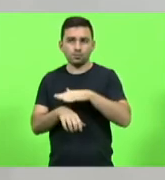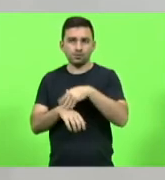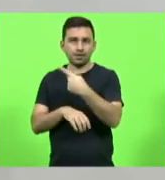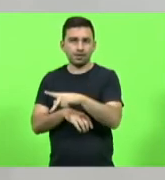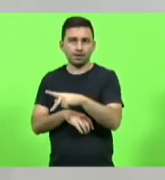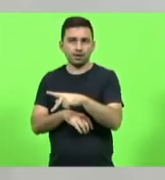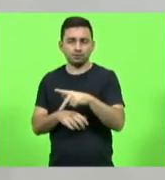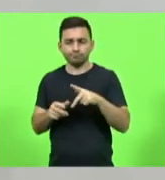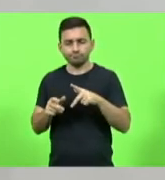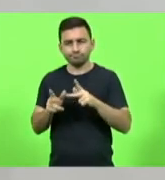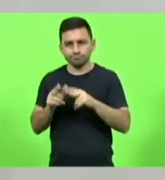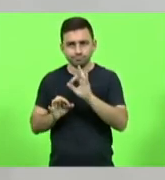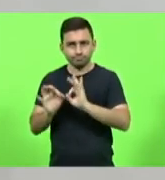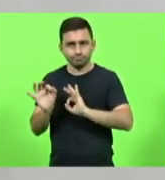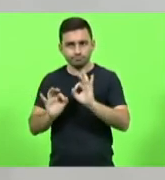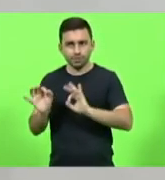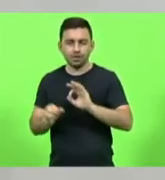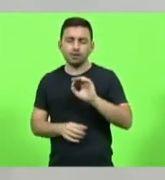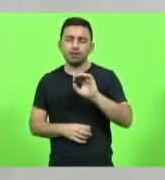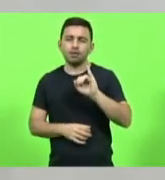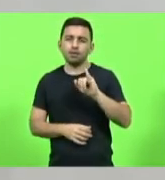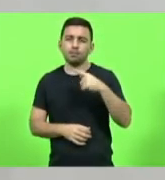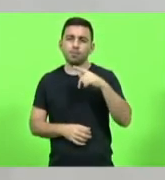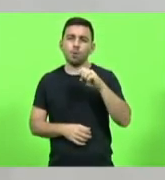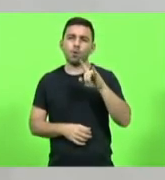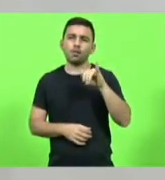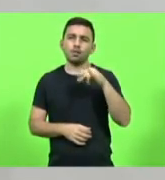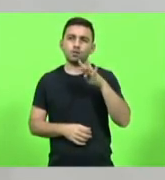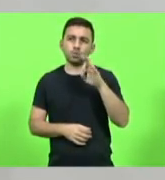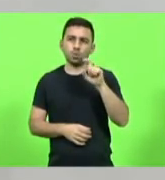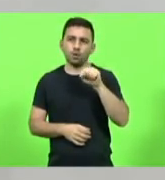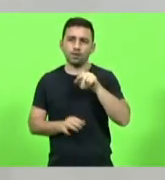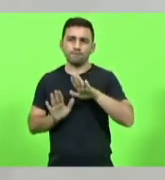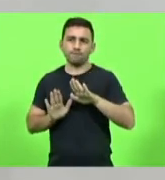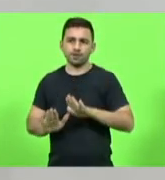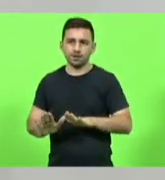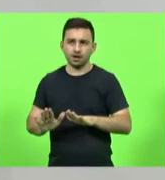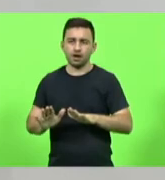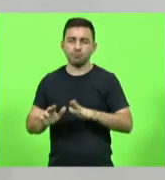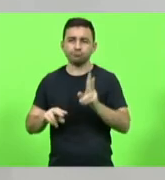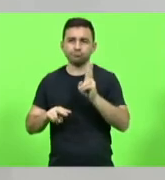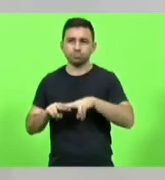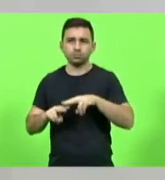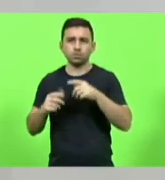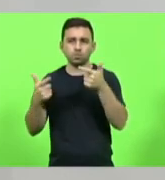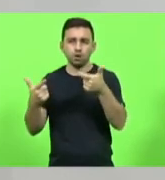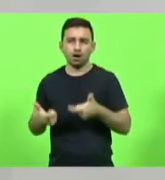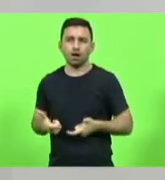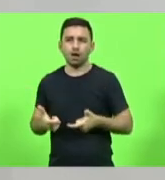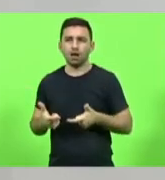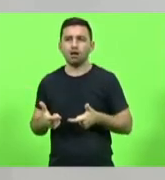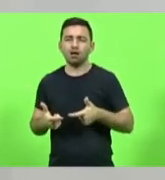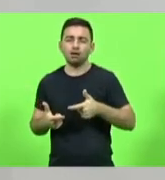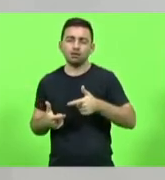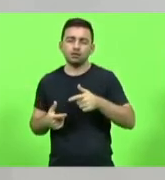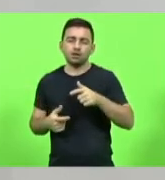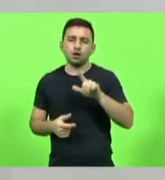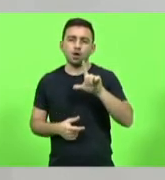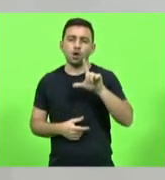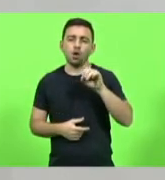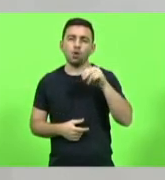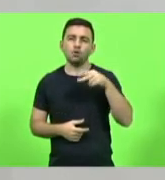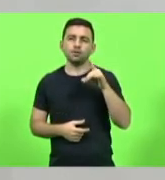da Costa, brasileiro que estava exilado em Londres. Na época, o único jornal